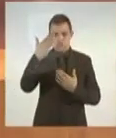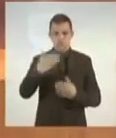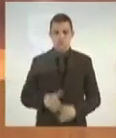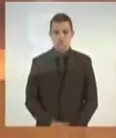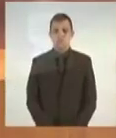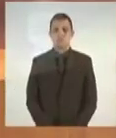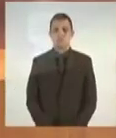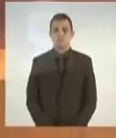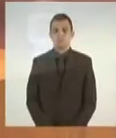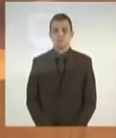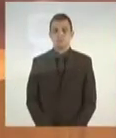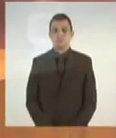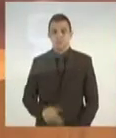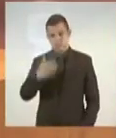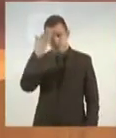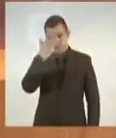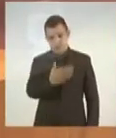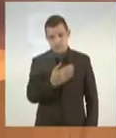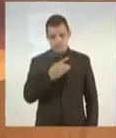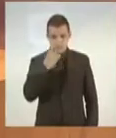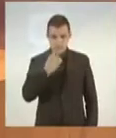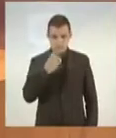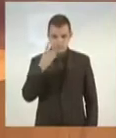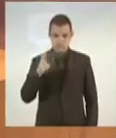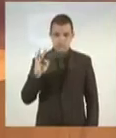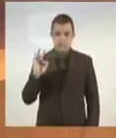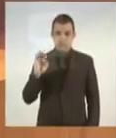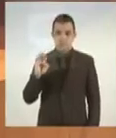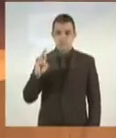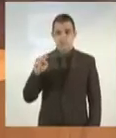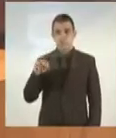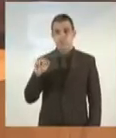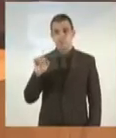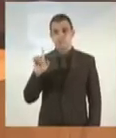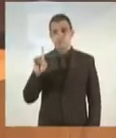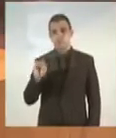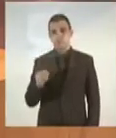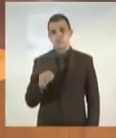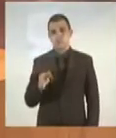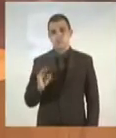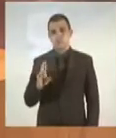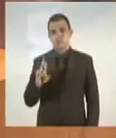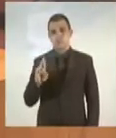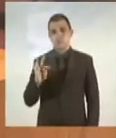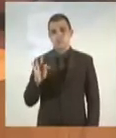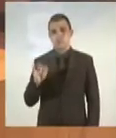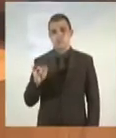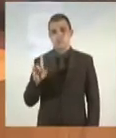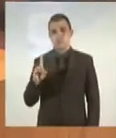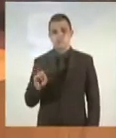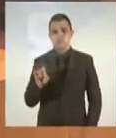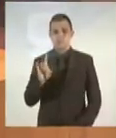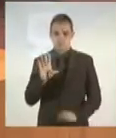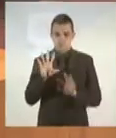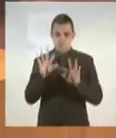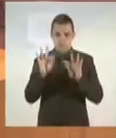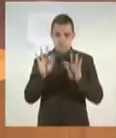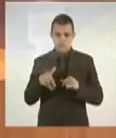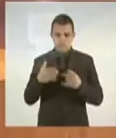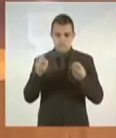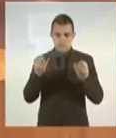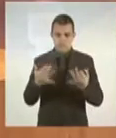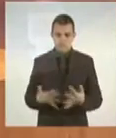Agradeço, deputado Fernando Furtado. Só para eu concluir, deputada Valéria, só